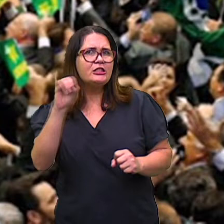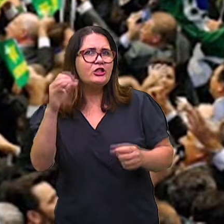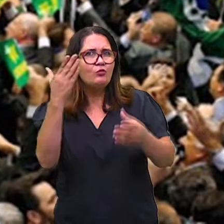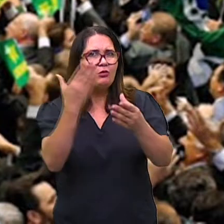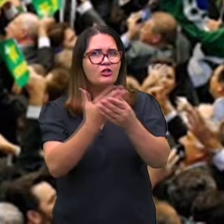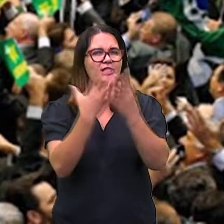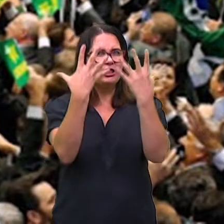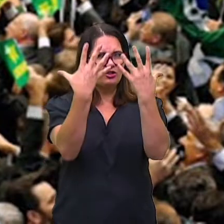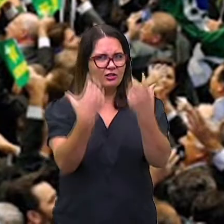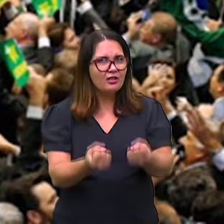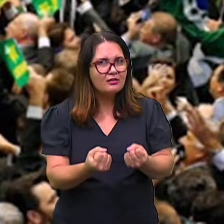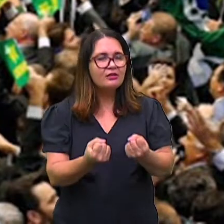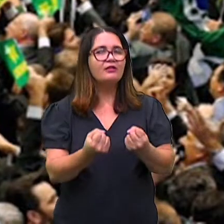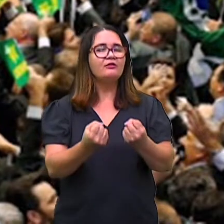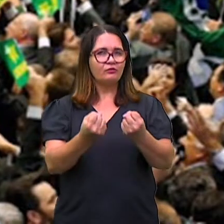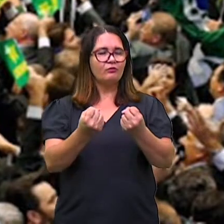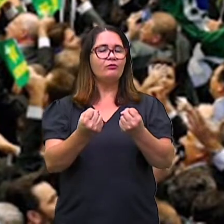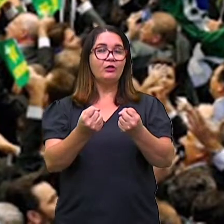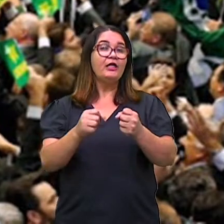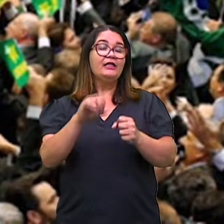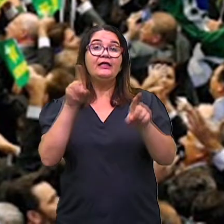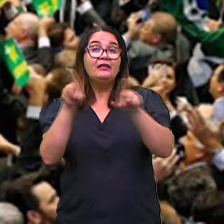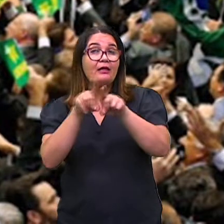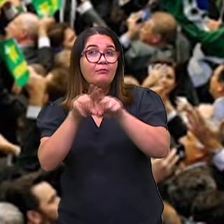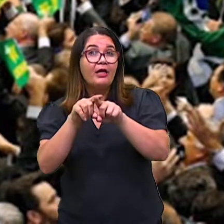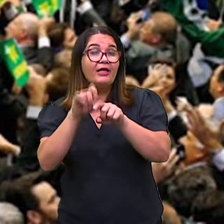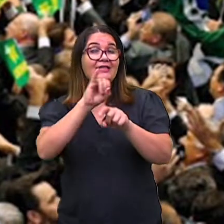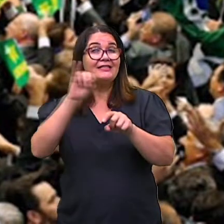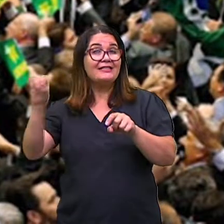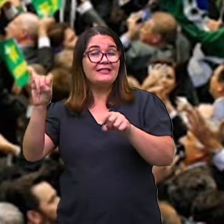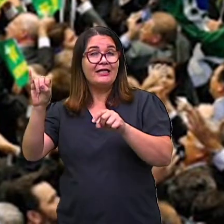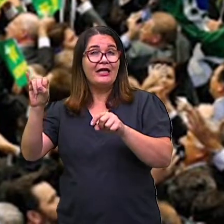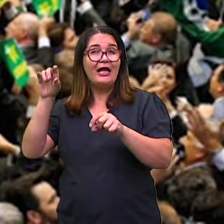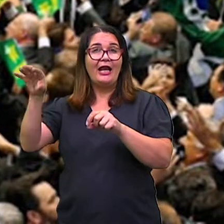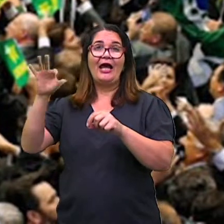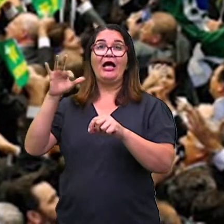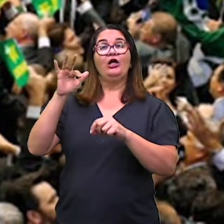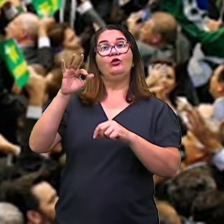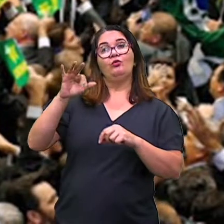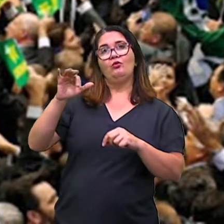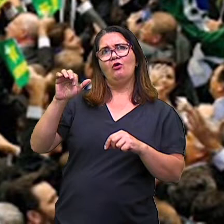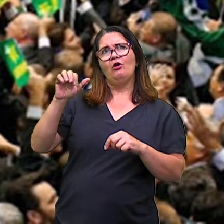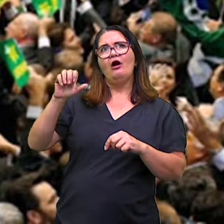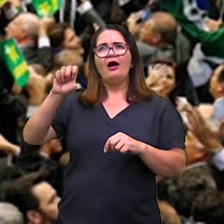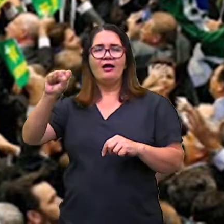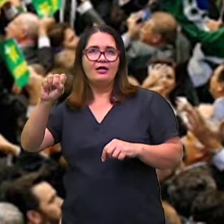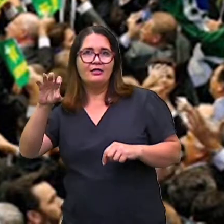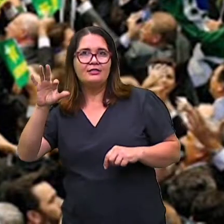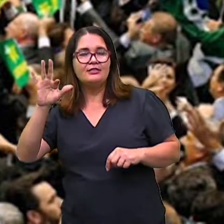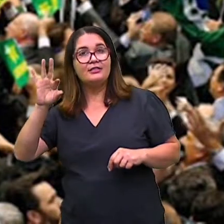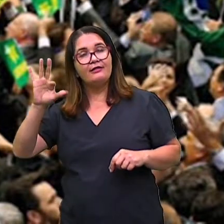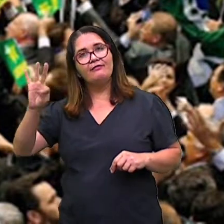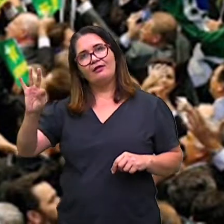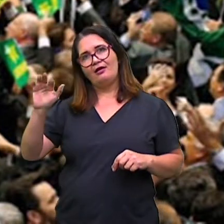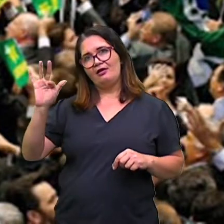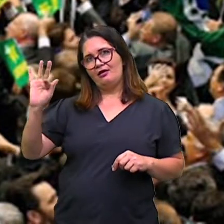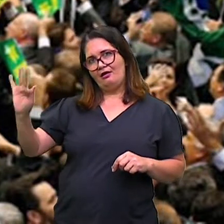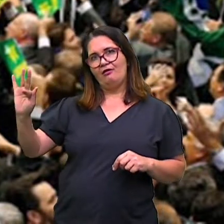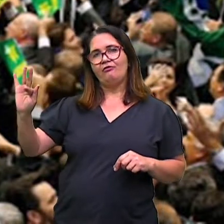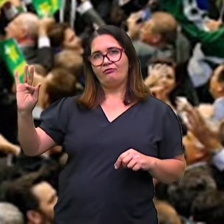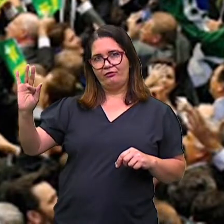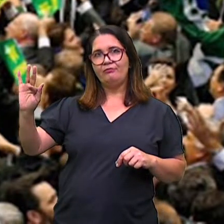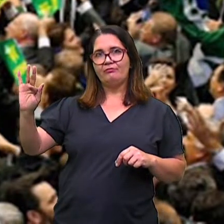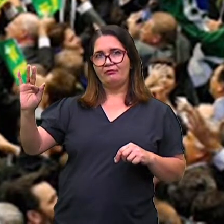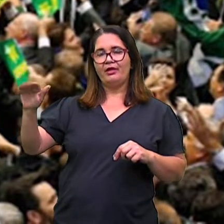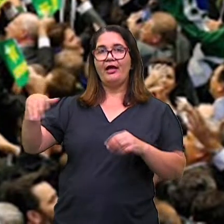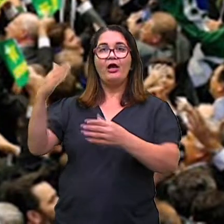se ele não responder a processo penal no Supremo Tribunal Federal, ele tem os mesmos